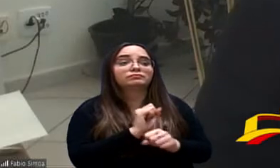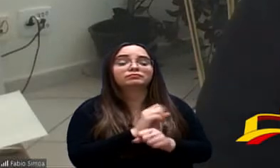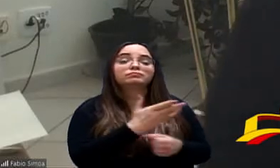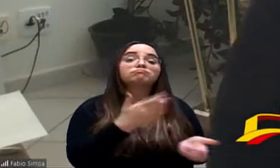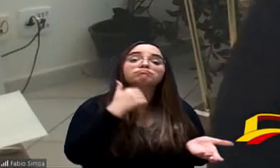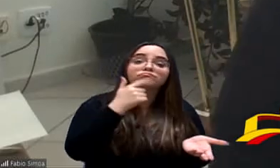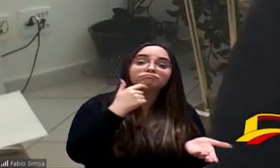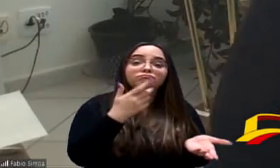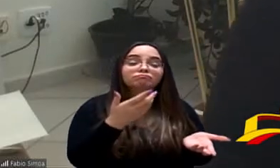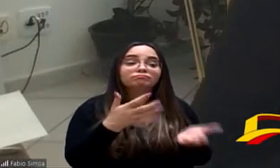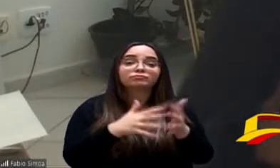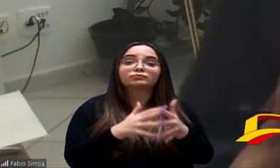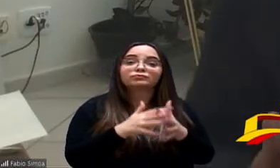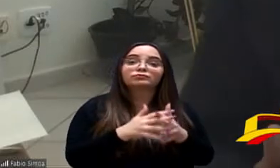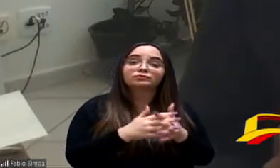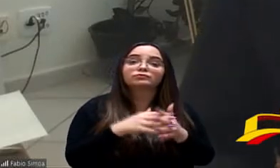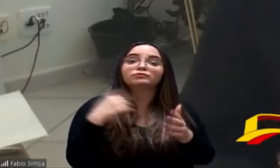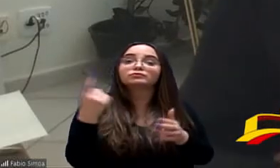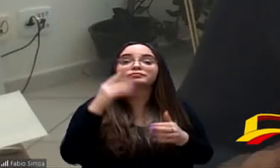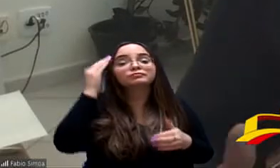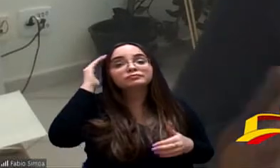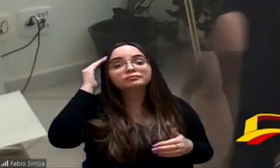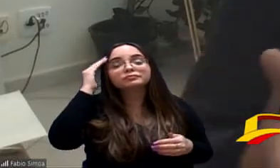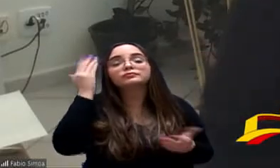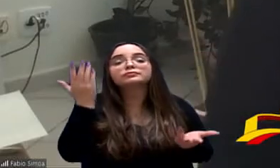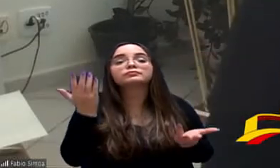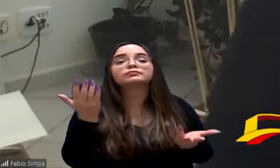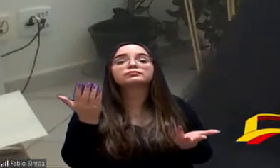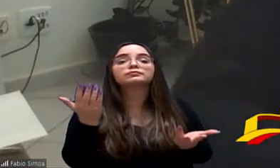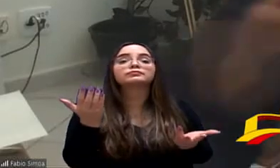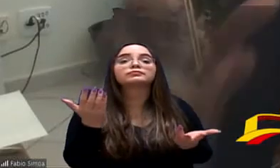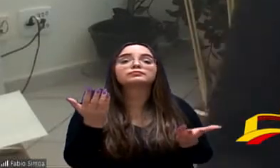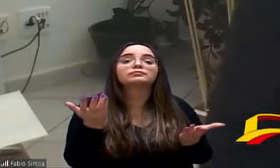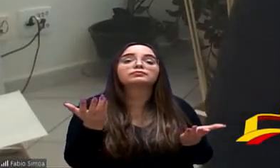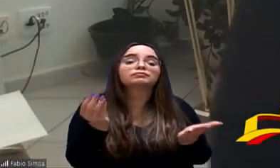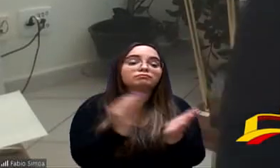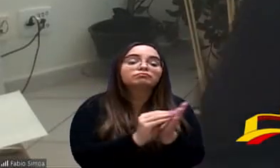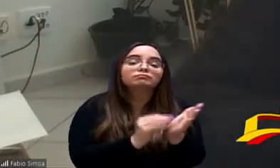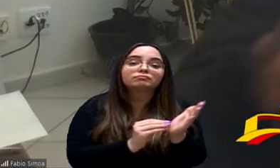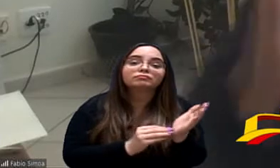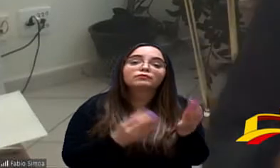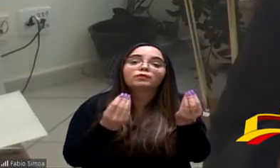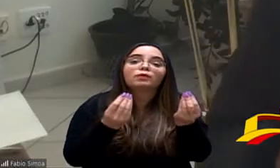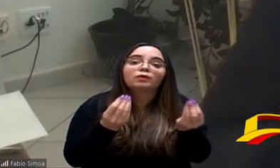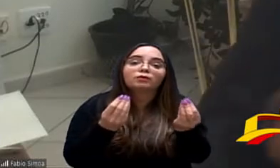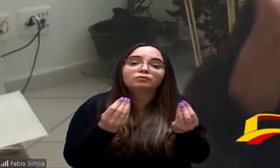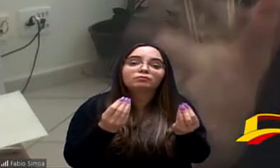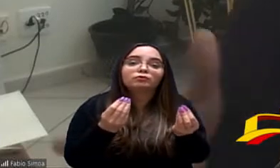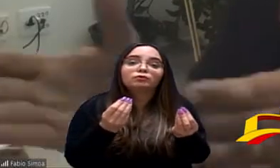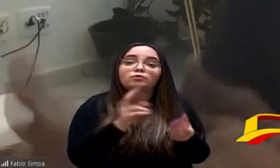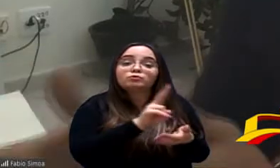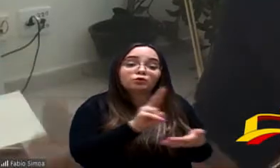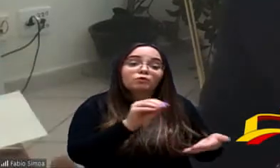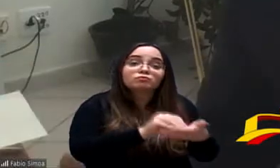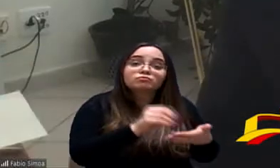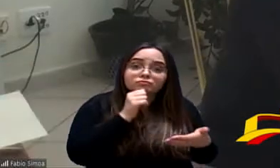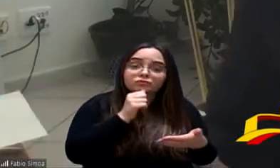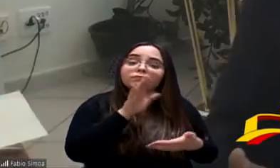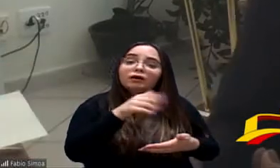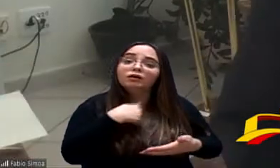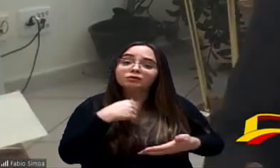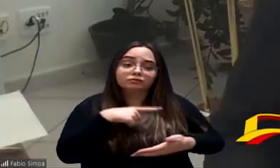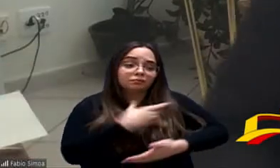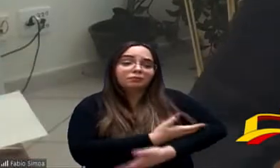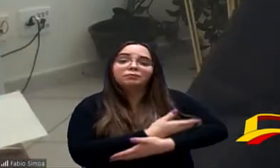questão. A gente não está conseguindo entender qual foi esse cadastro, nem as mães, elas não viram o nome lá, mas elas têm a criança até 6 meses de